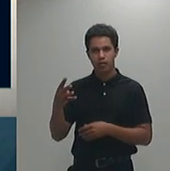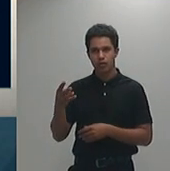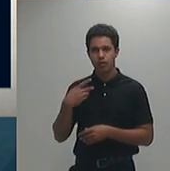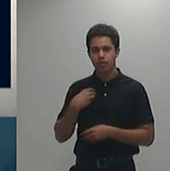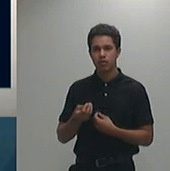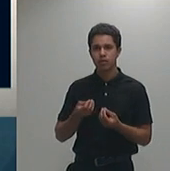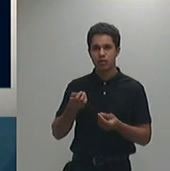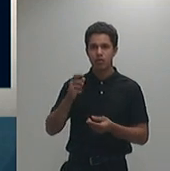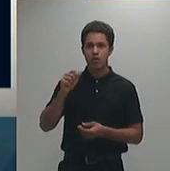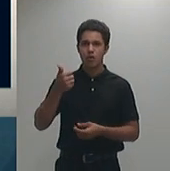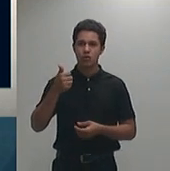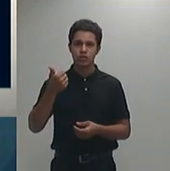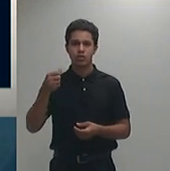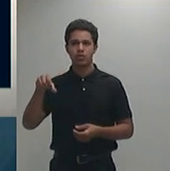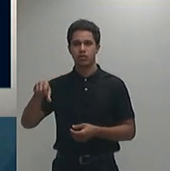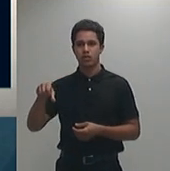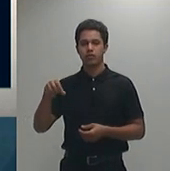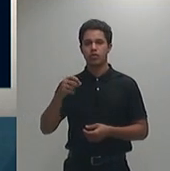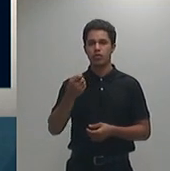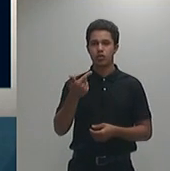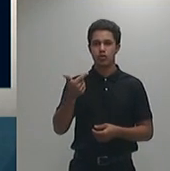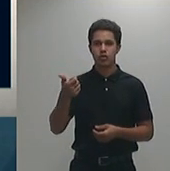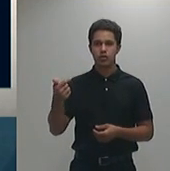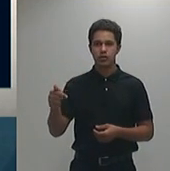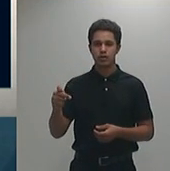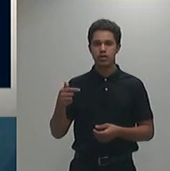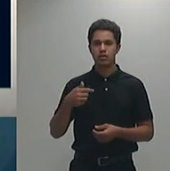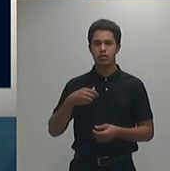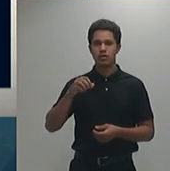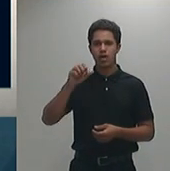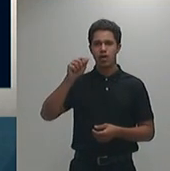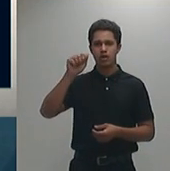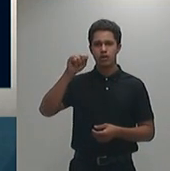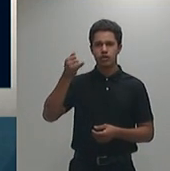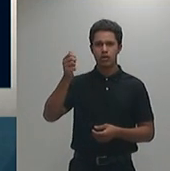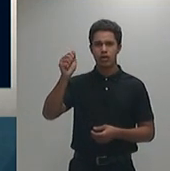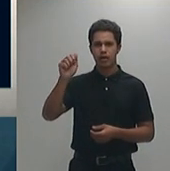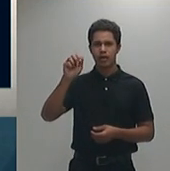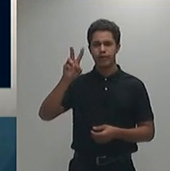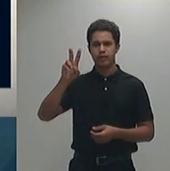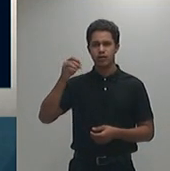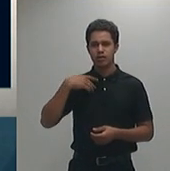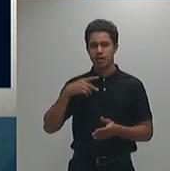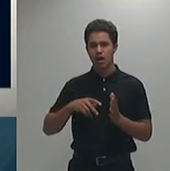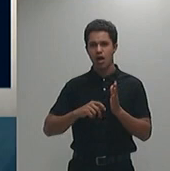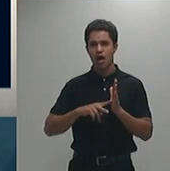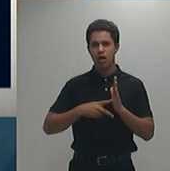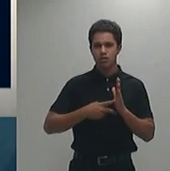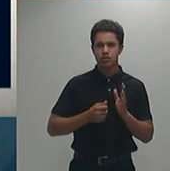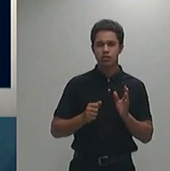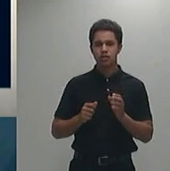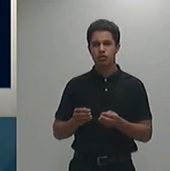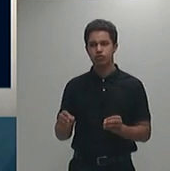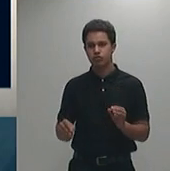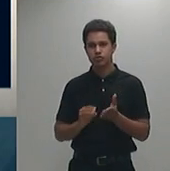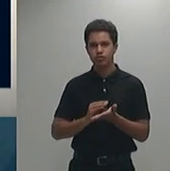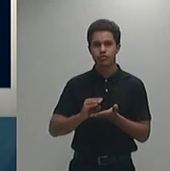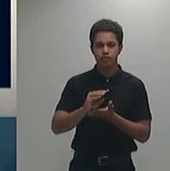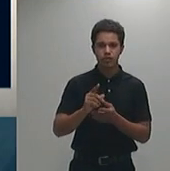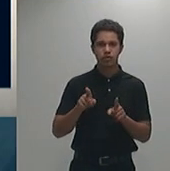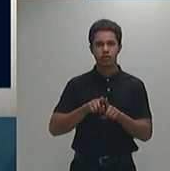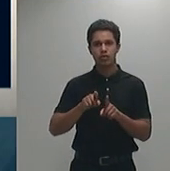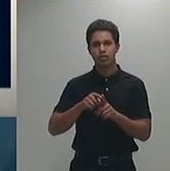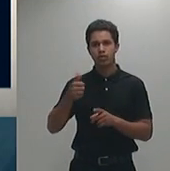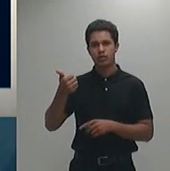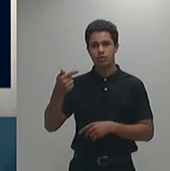2017 o senhor jrj e Associação de investidores minoritários em 1628 2017 requereram a